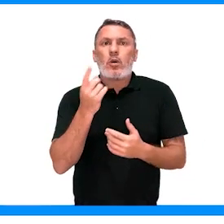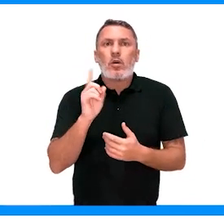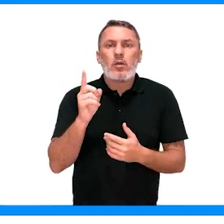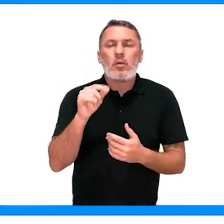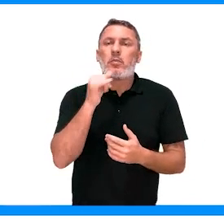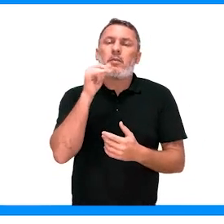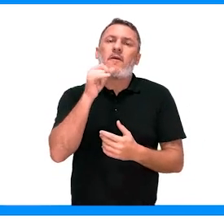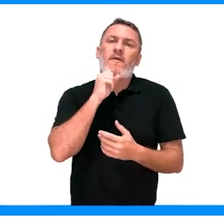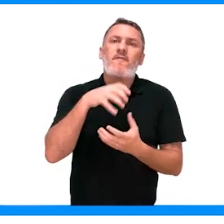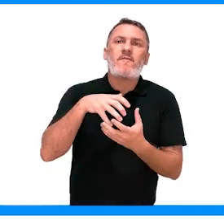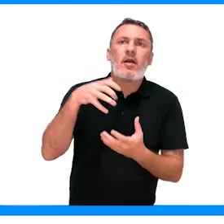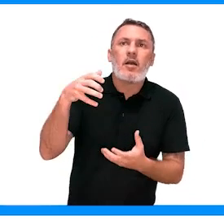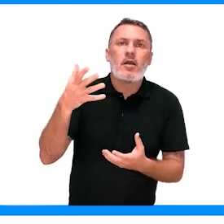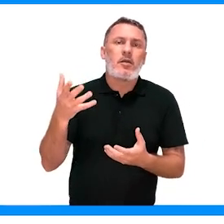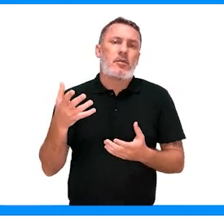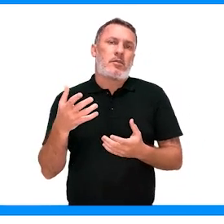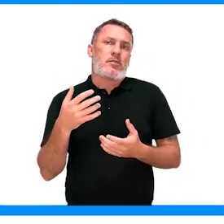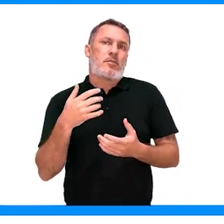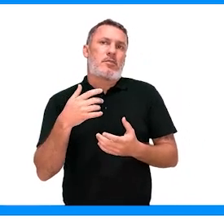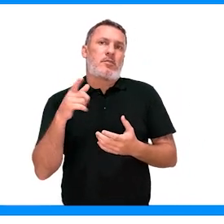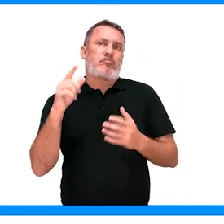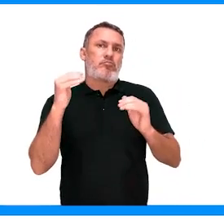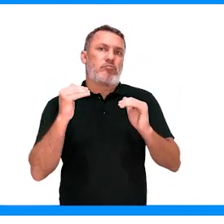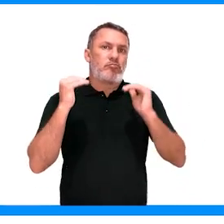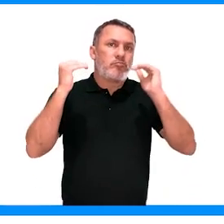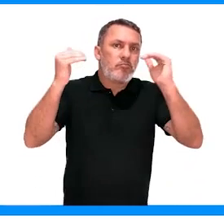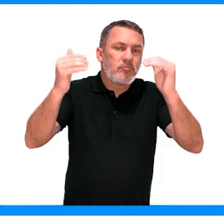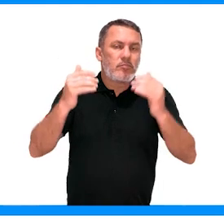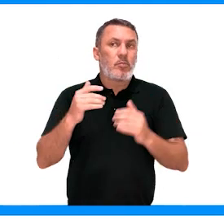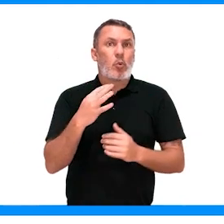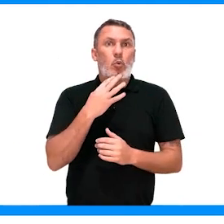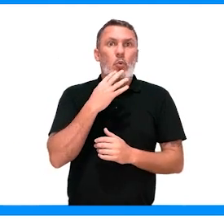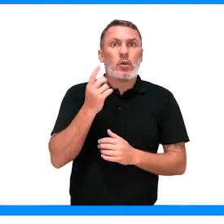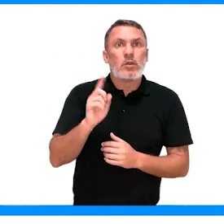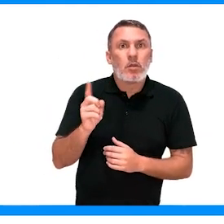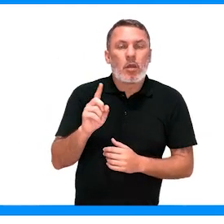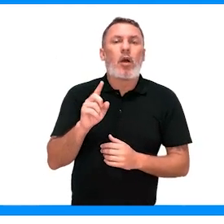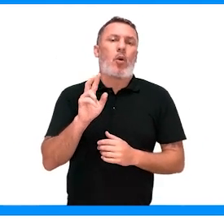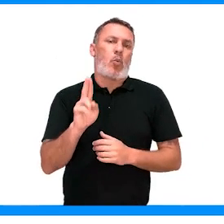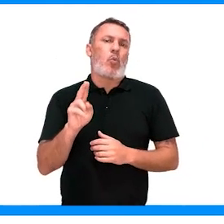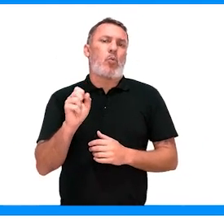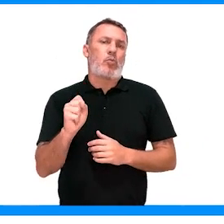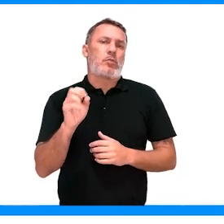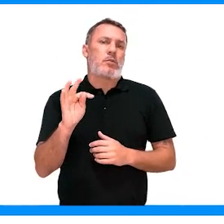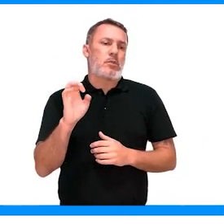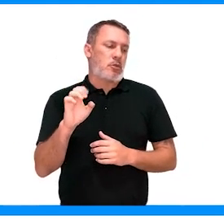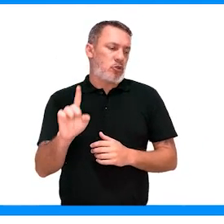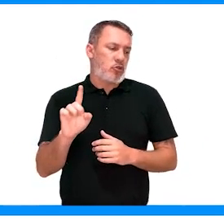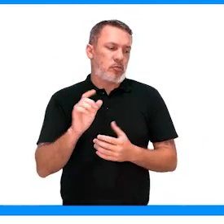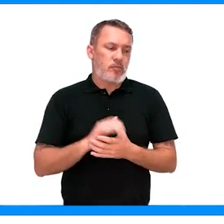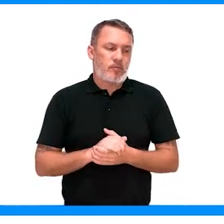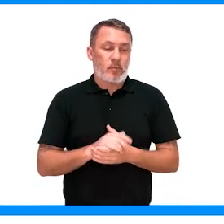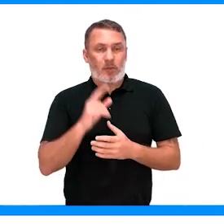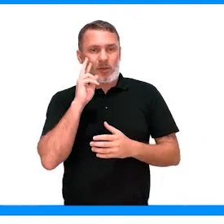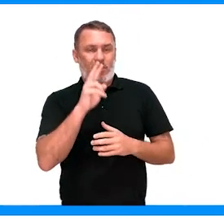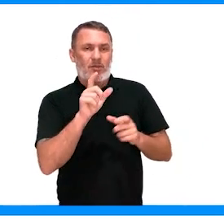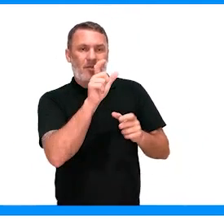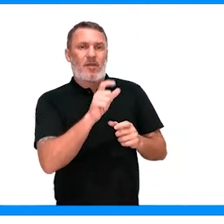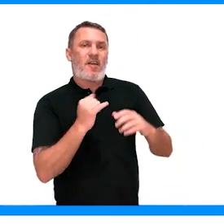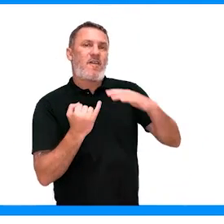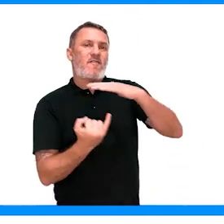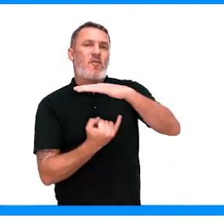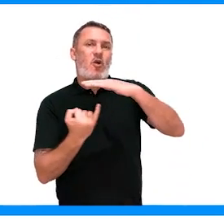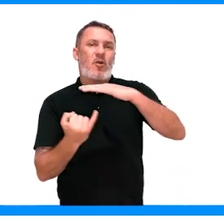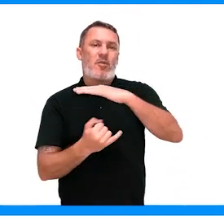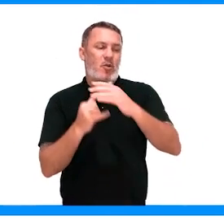uma pessoa mais velha, uma pessoa que tem um cargo mais elevado, que você não conhece muito bem. Na linguagem informal,